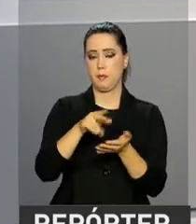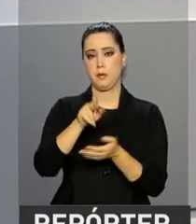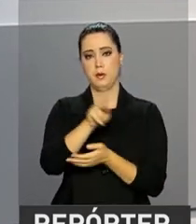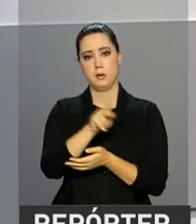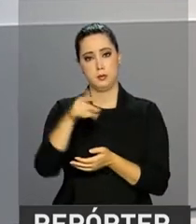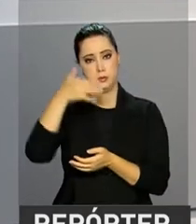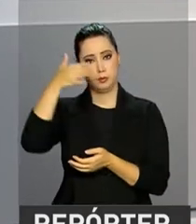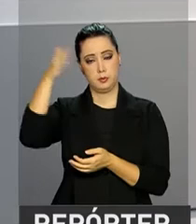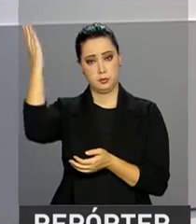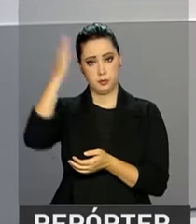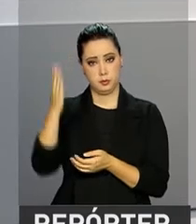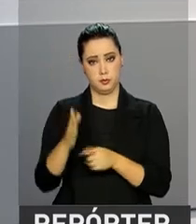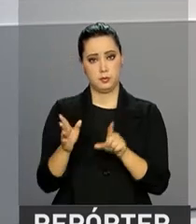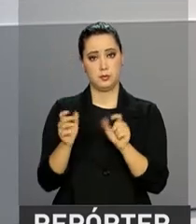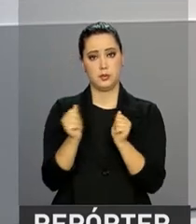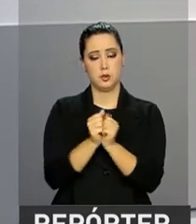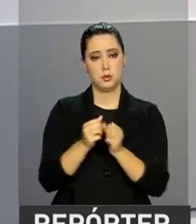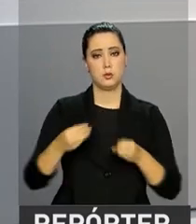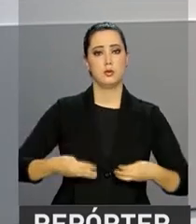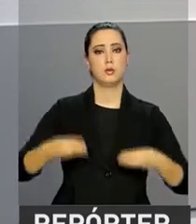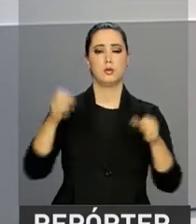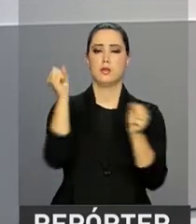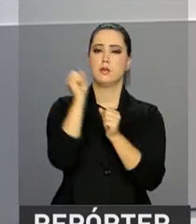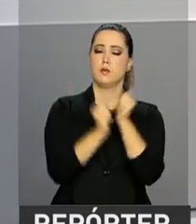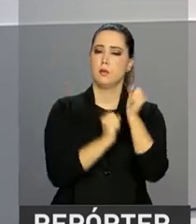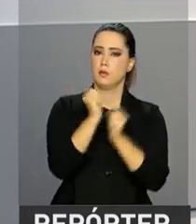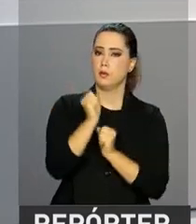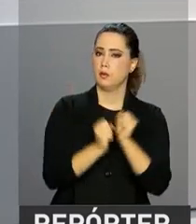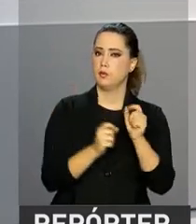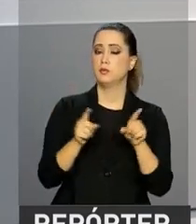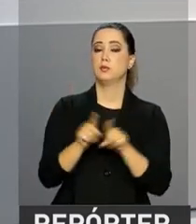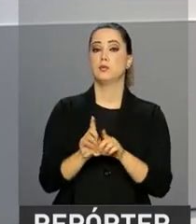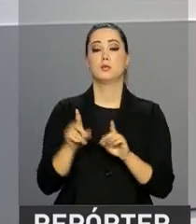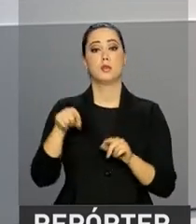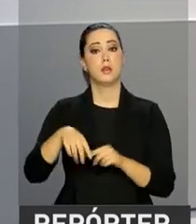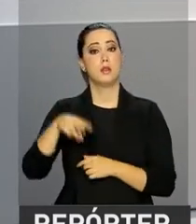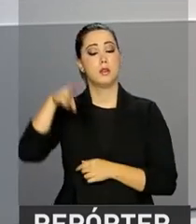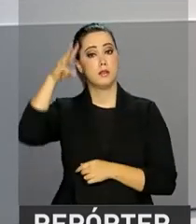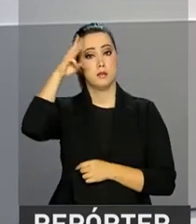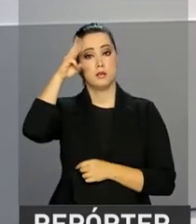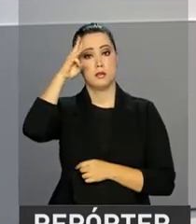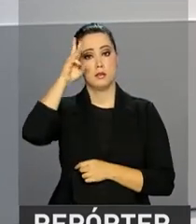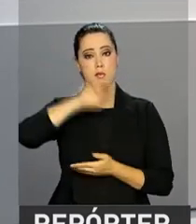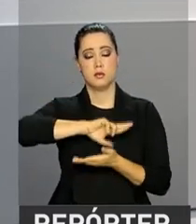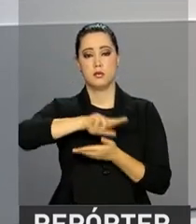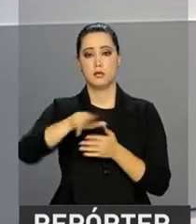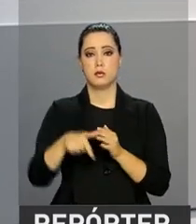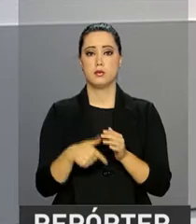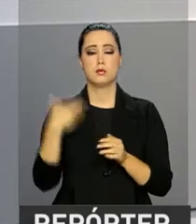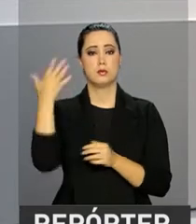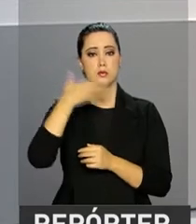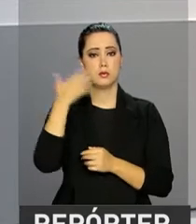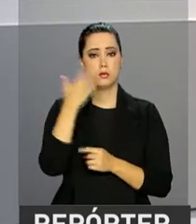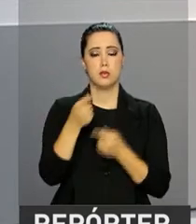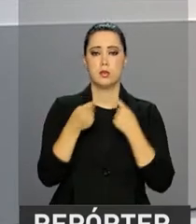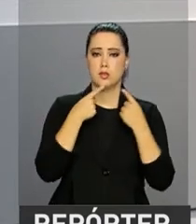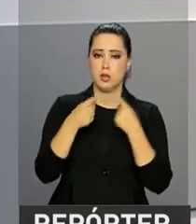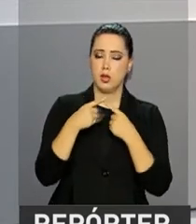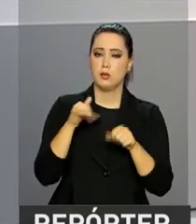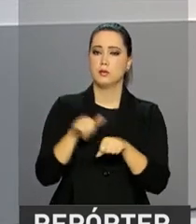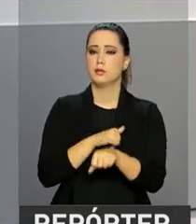e comércio exterior e serviços promovem nesta terça feira a primeira edição da série de conferências diálogos